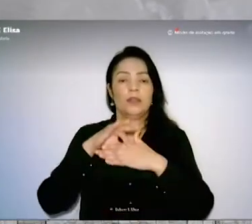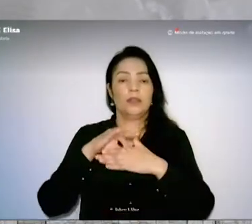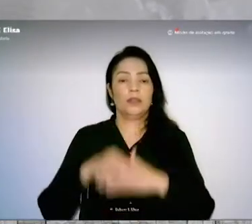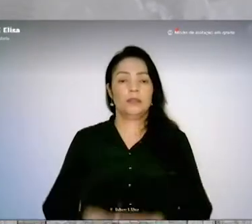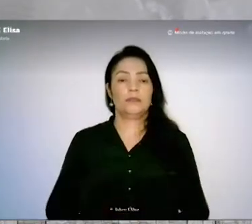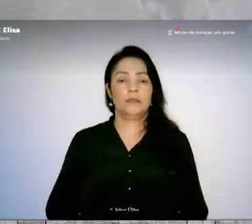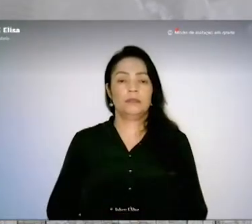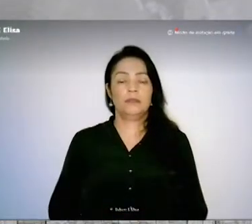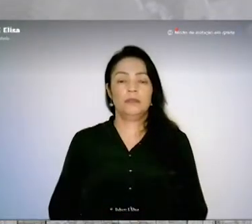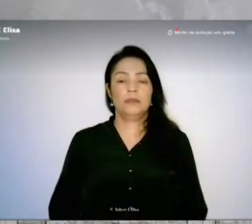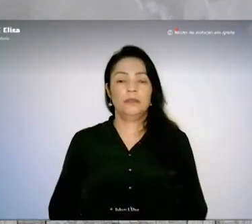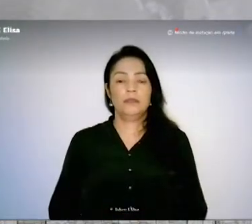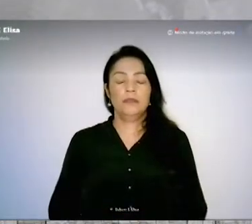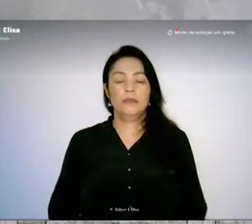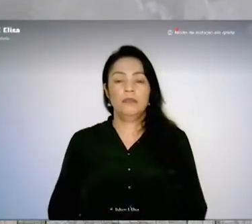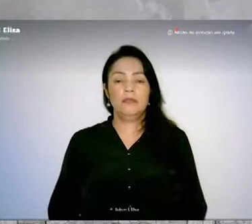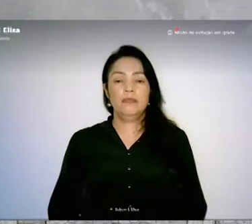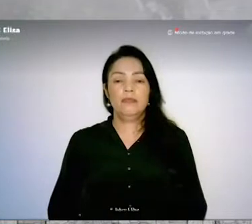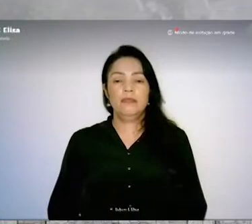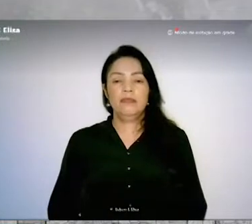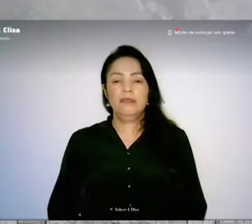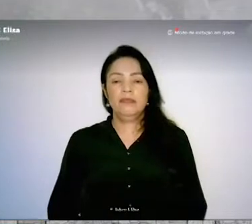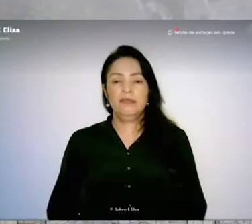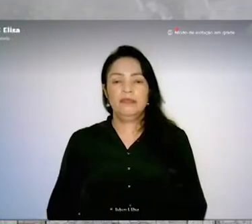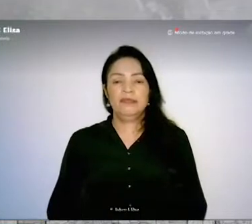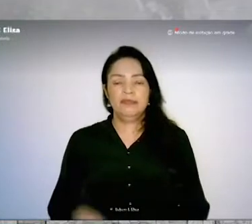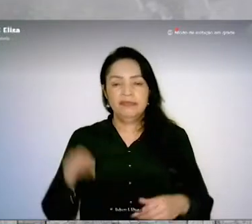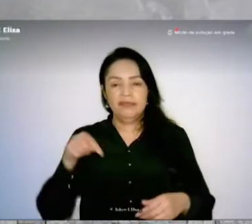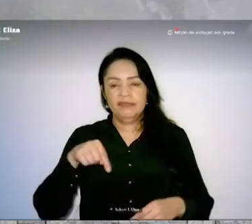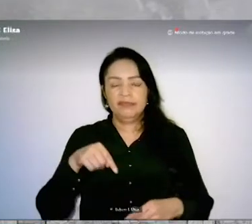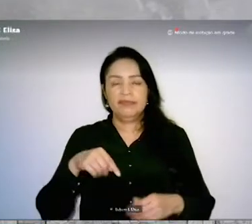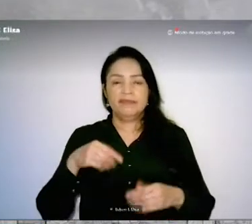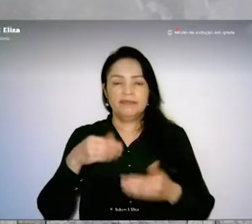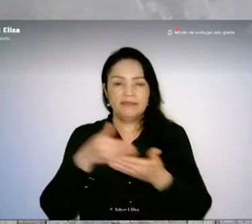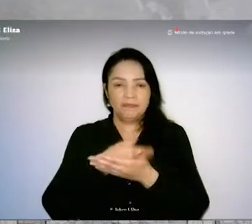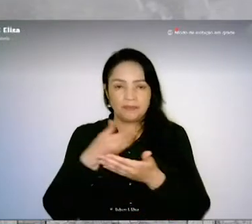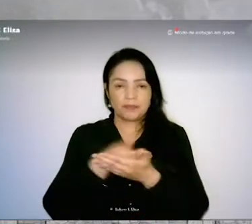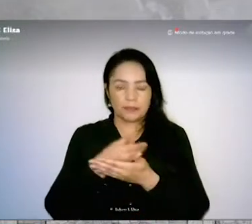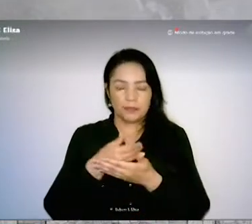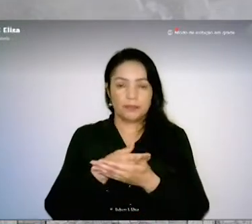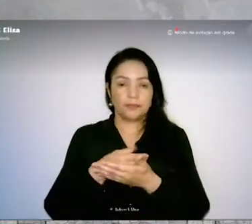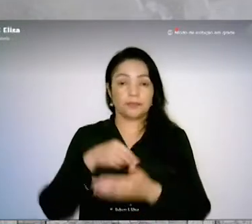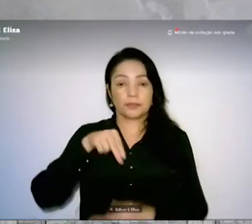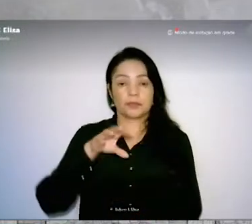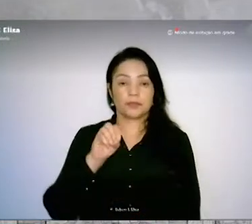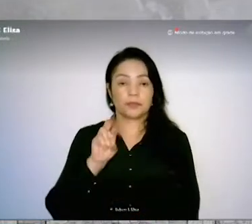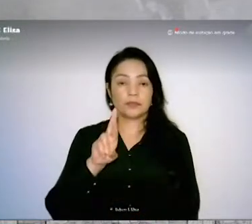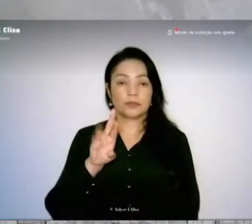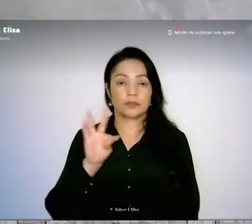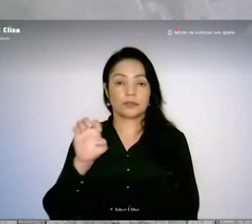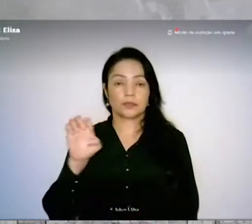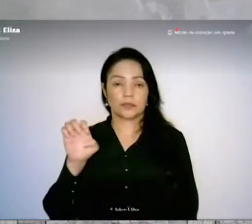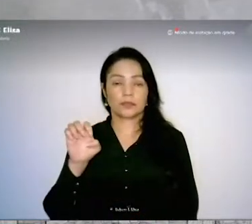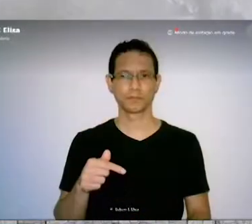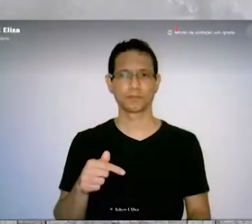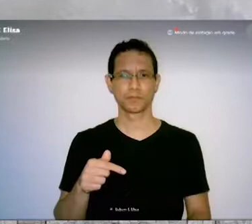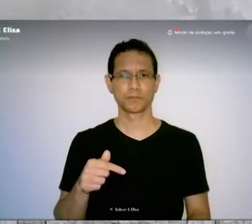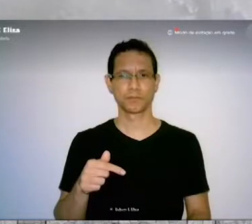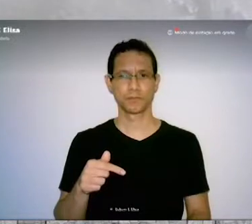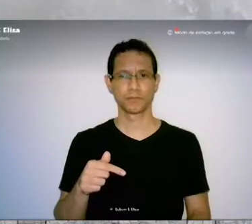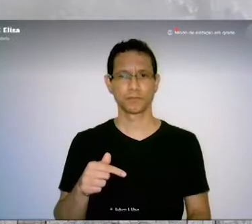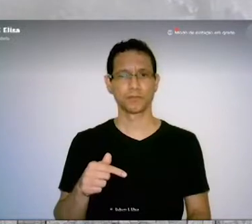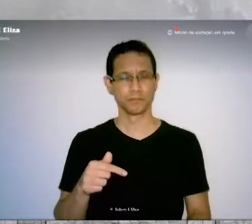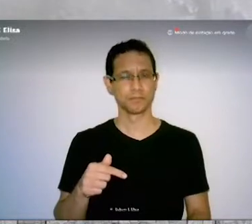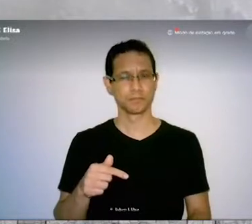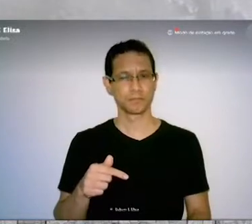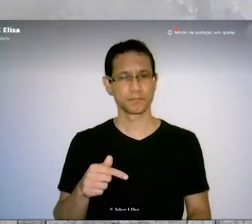esportivos e filosóficos do Karatê e os resultados positivos do Dojo, dentro e fora do tatame. Já do